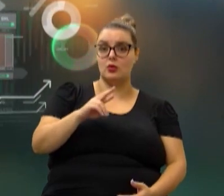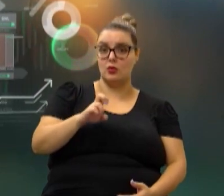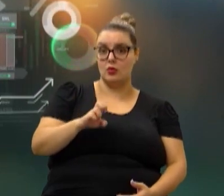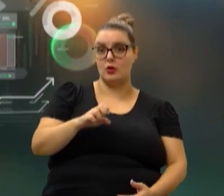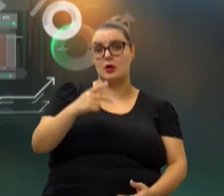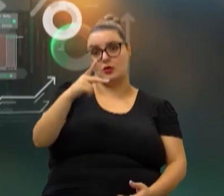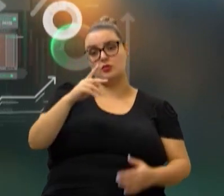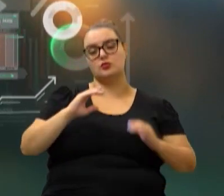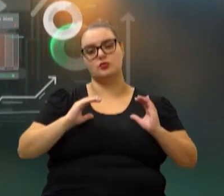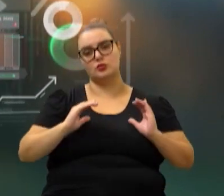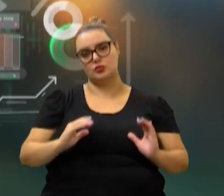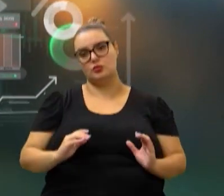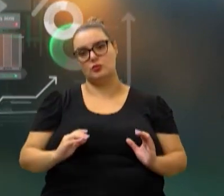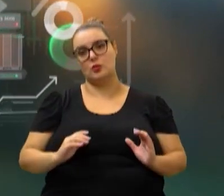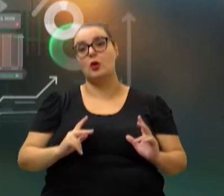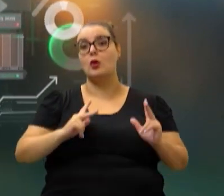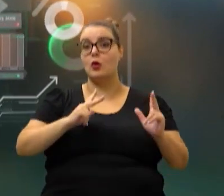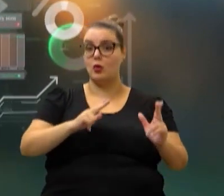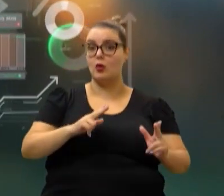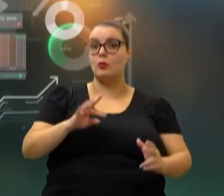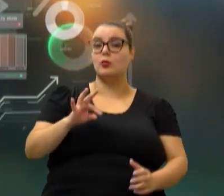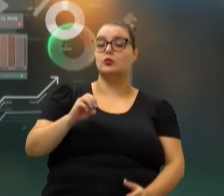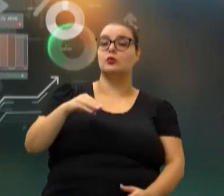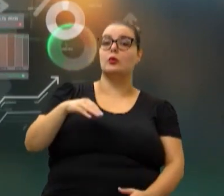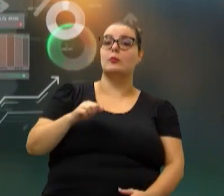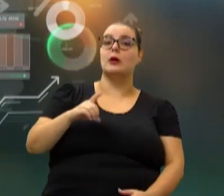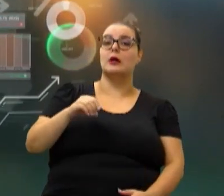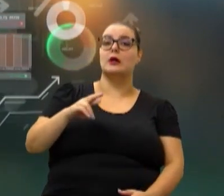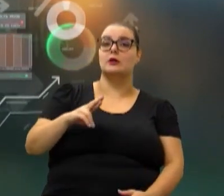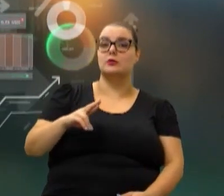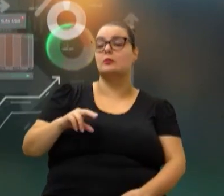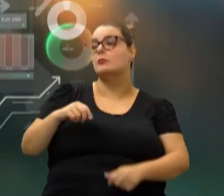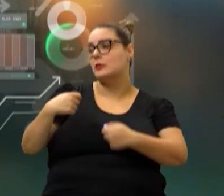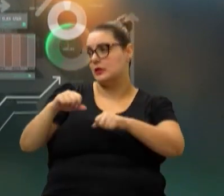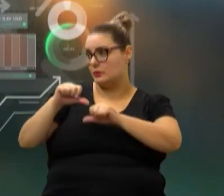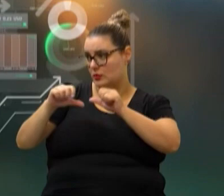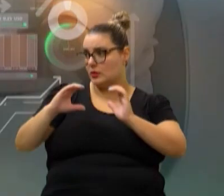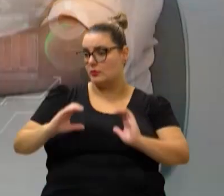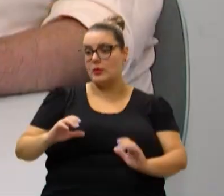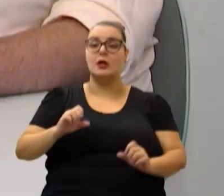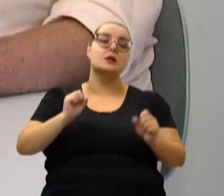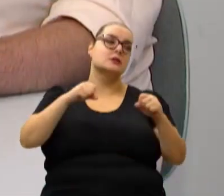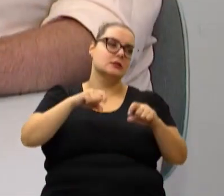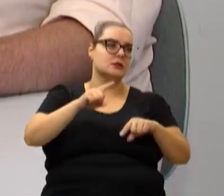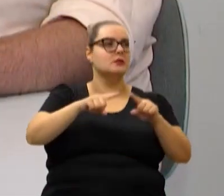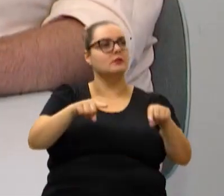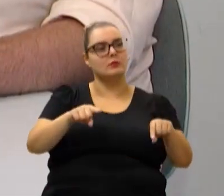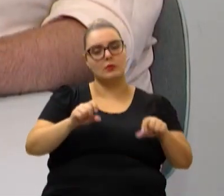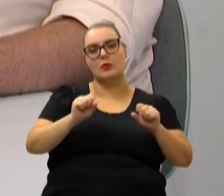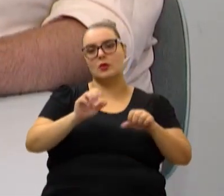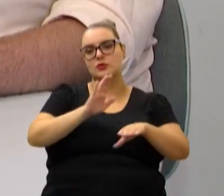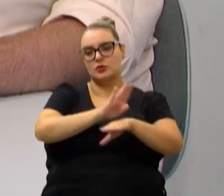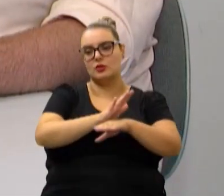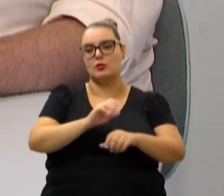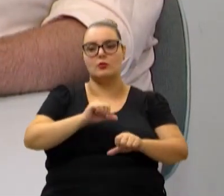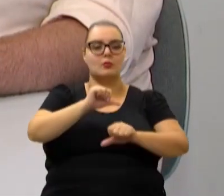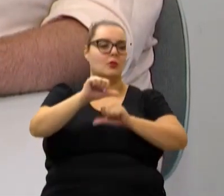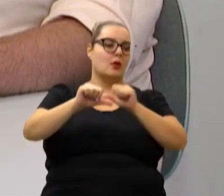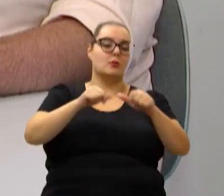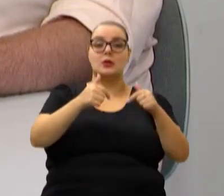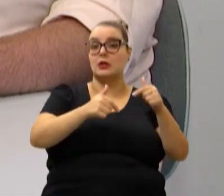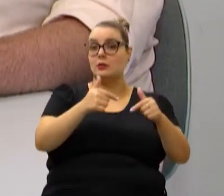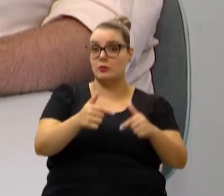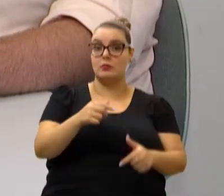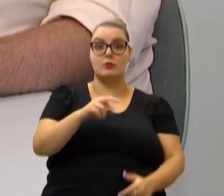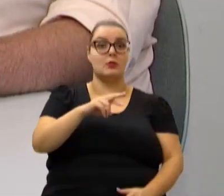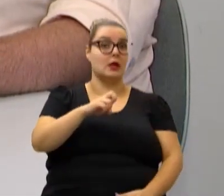esse score é através do seu comportamento enquanto tomador de crédito. Essa mudança de comportamento. É claro que outras variáveis podem contribuir, por exemplo,